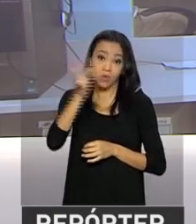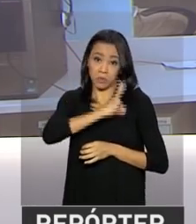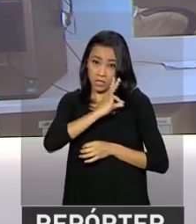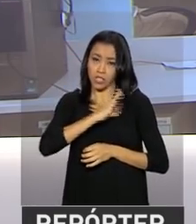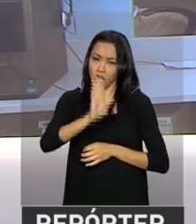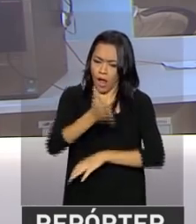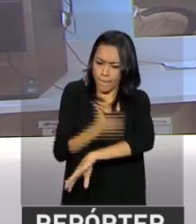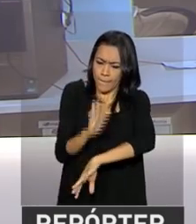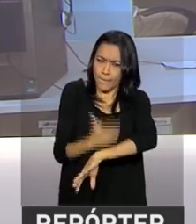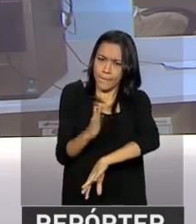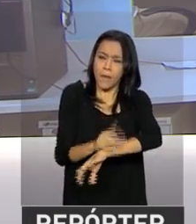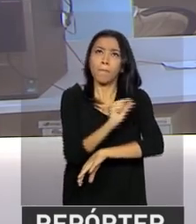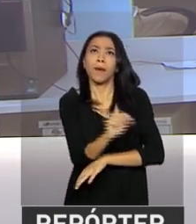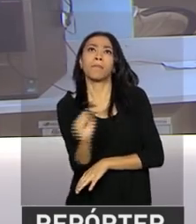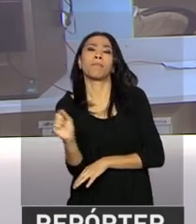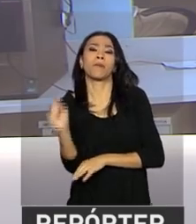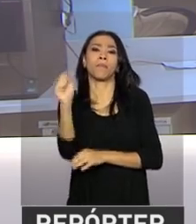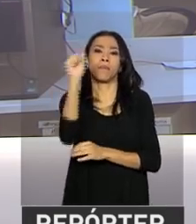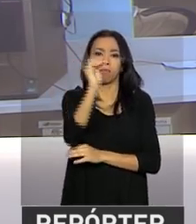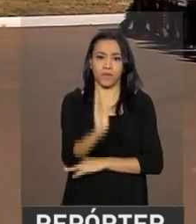sendo treinados em todo o país.